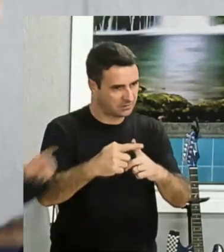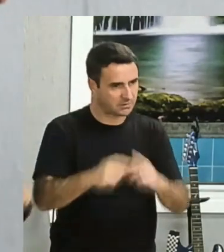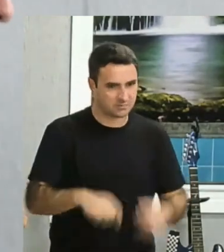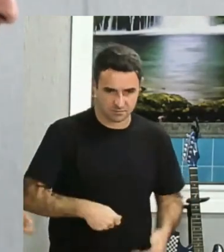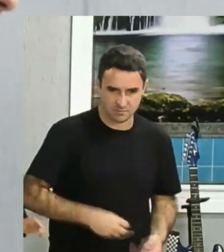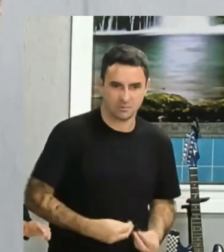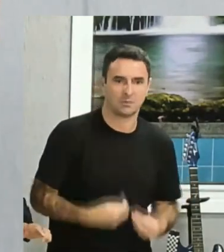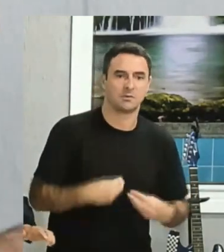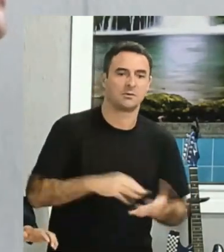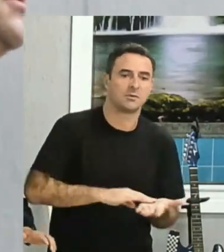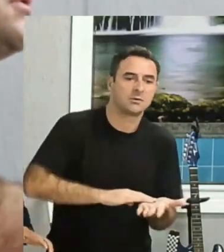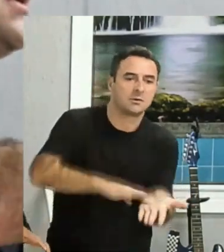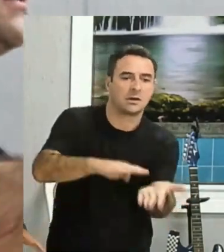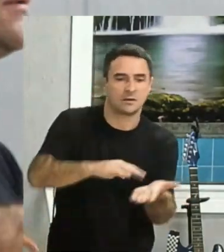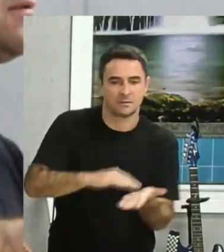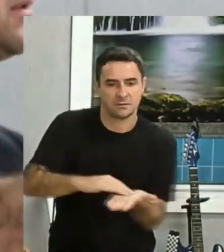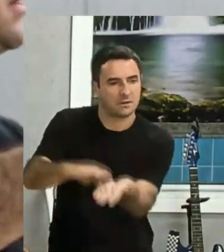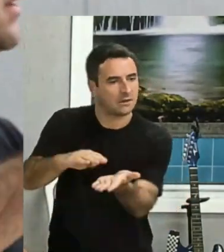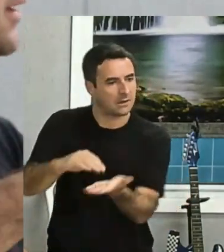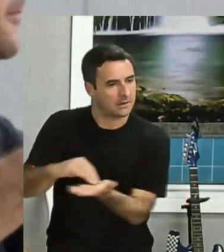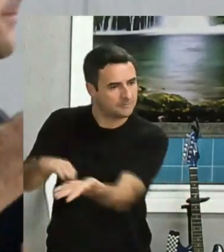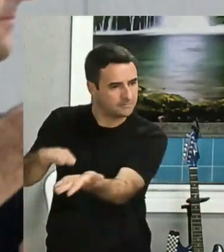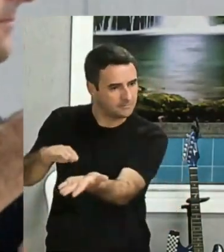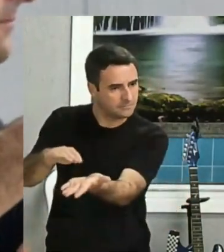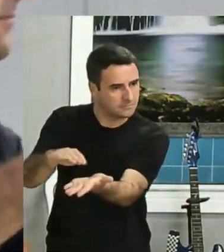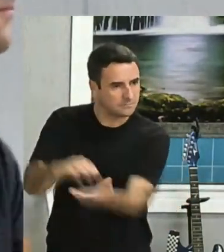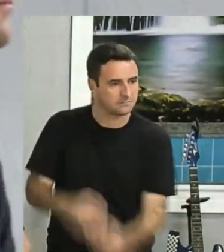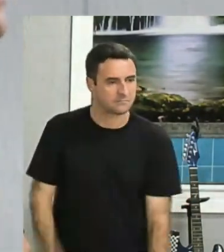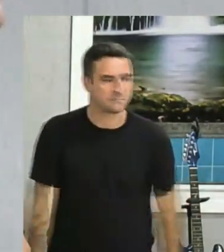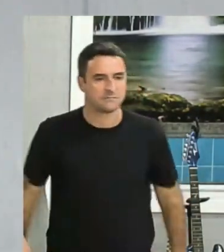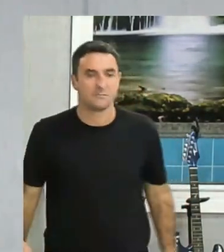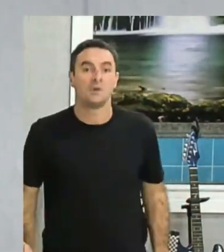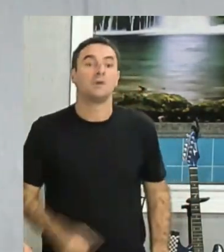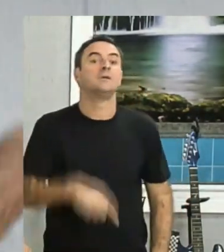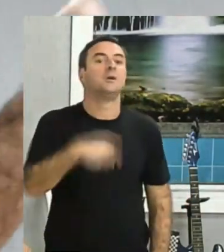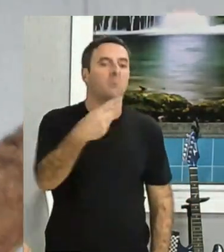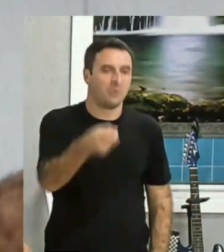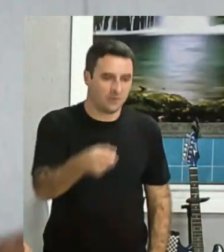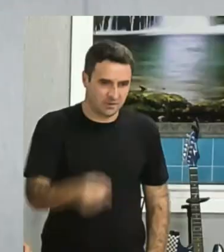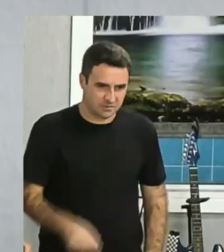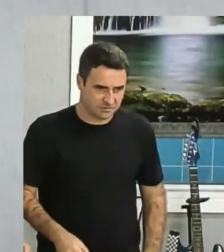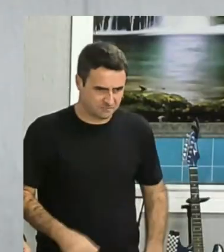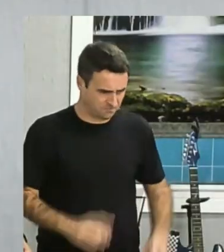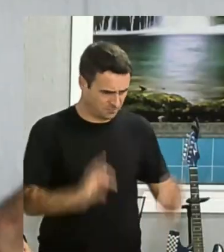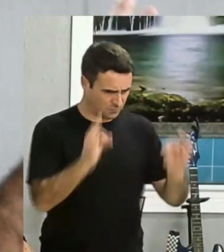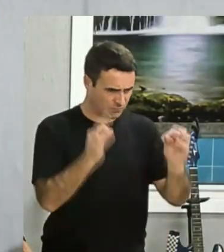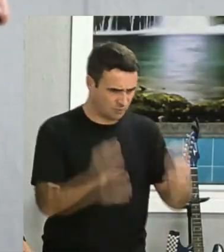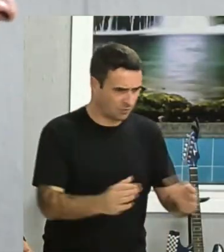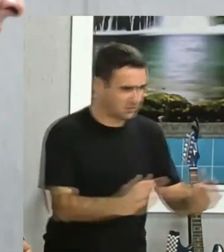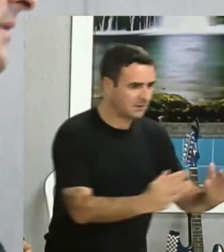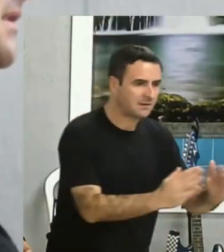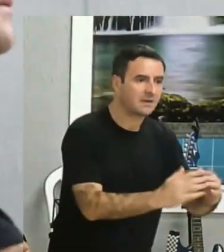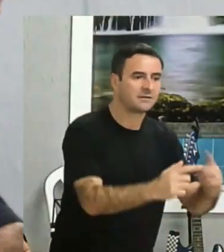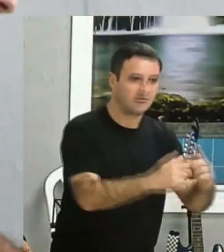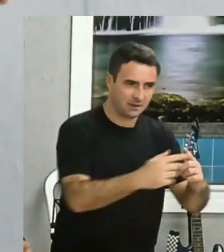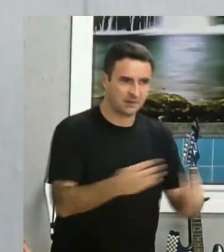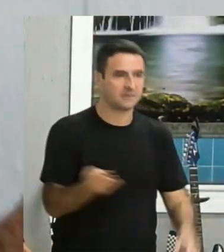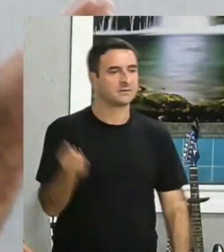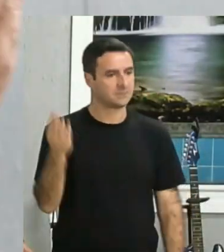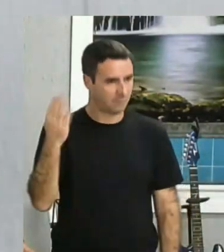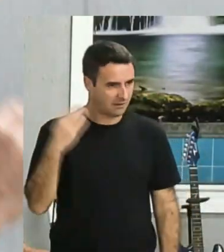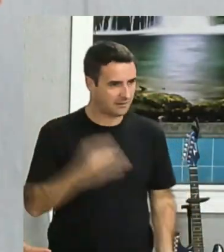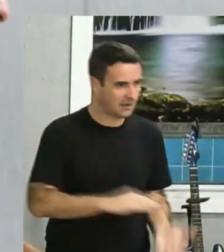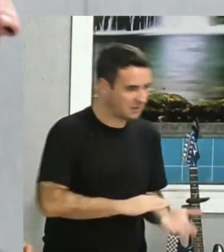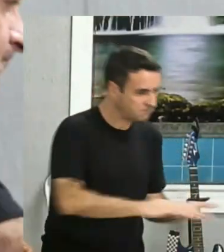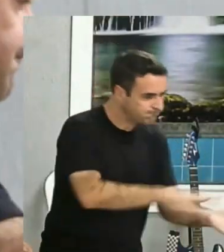e divulgadas para as outras centenas de igrejas que havia naquela época. Sim,